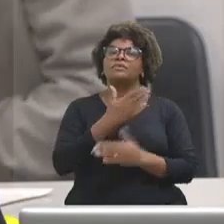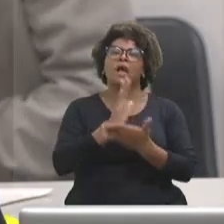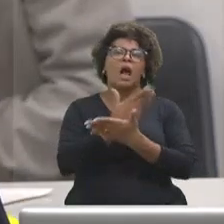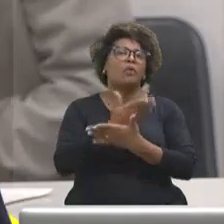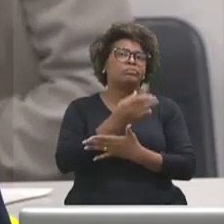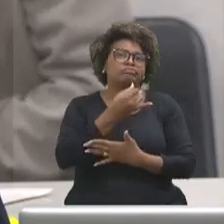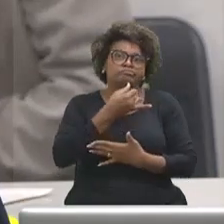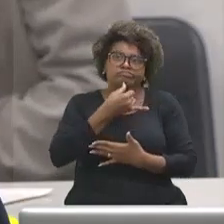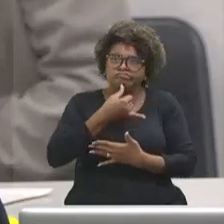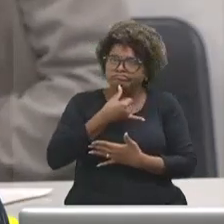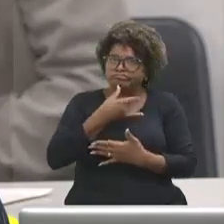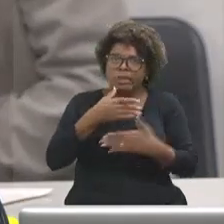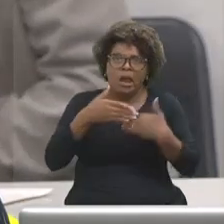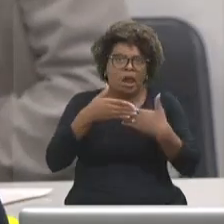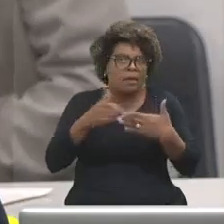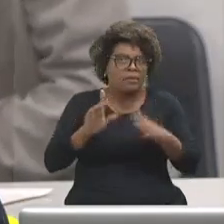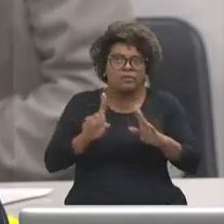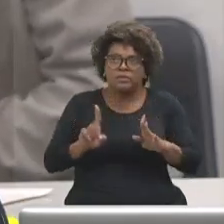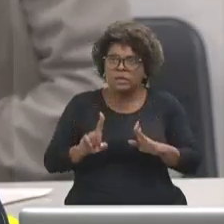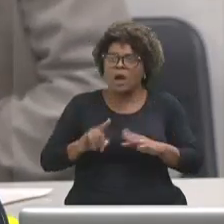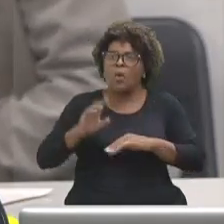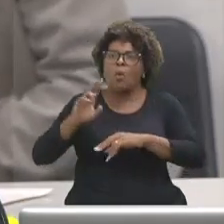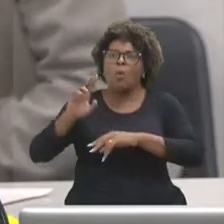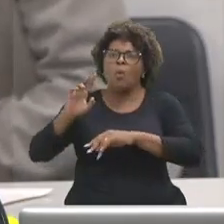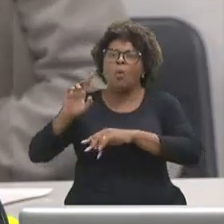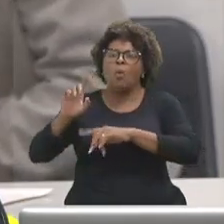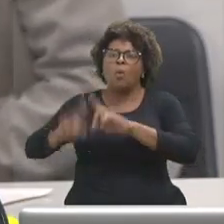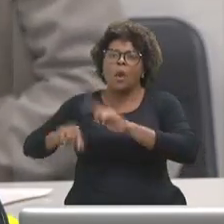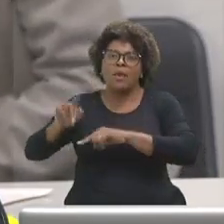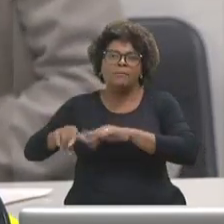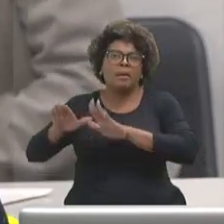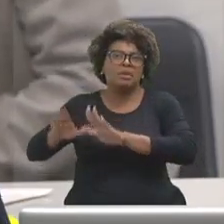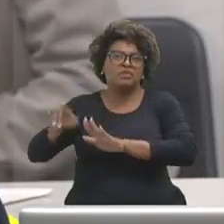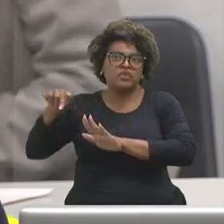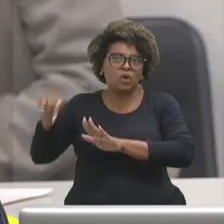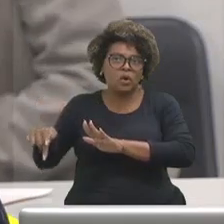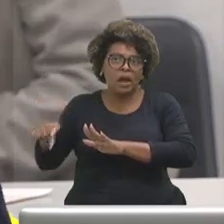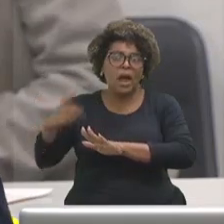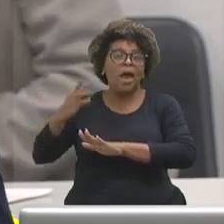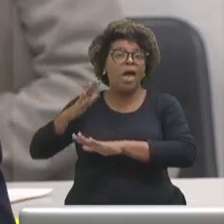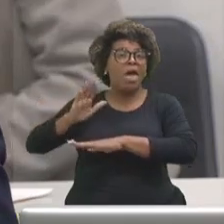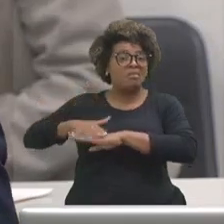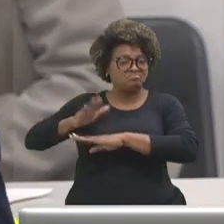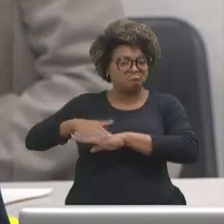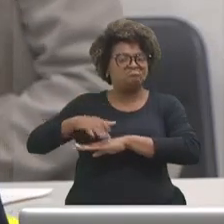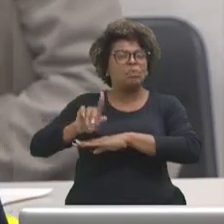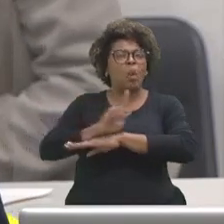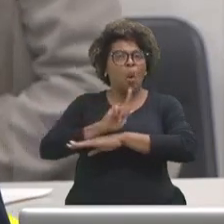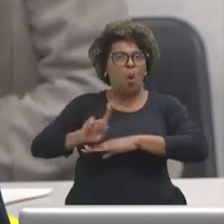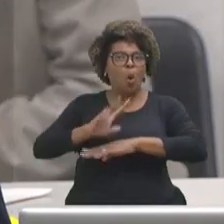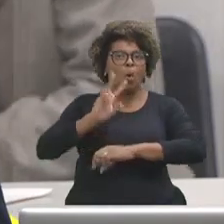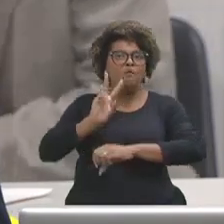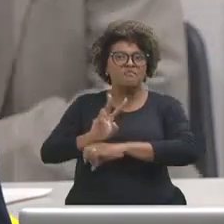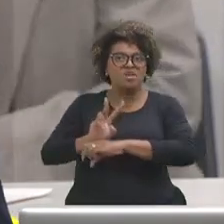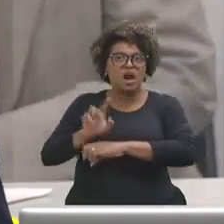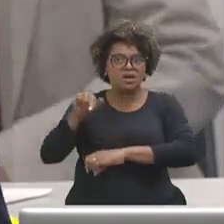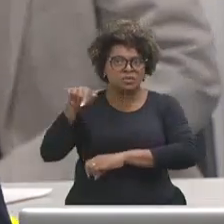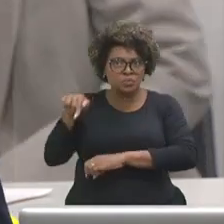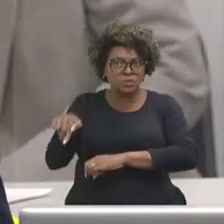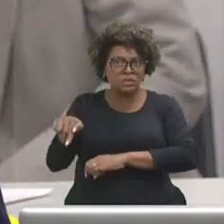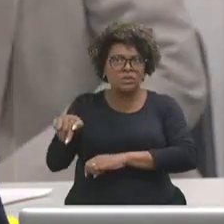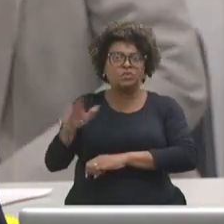abriram e o equipamento ficou nós somos gestores e fiscais dessa sessão Estamos já